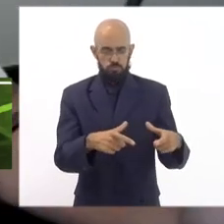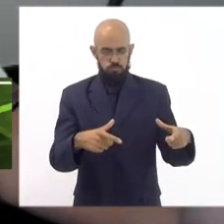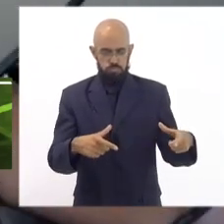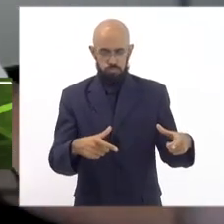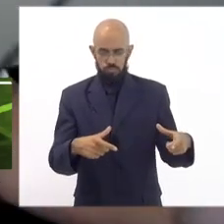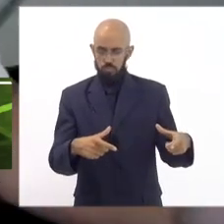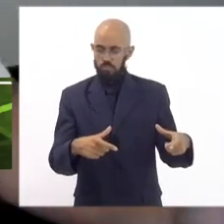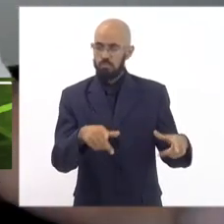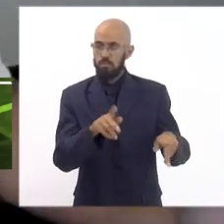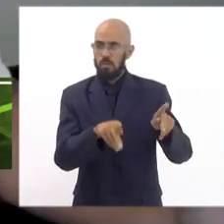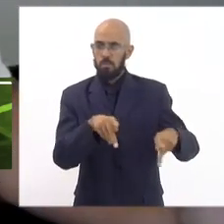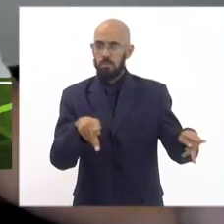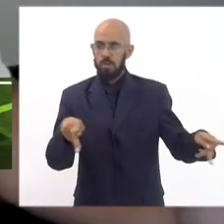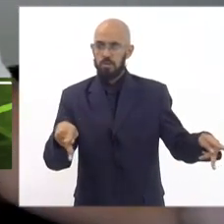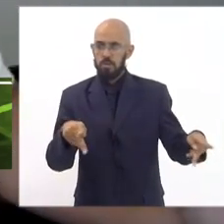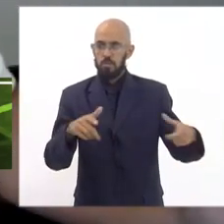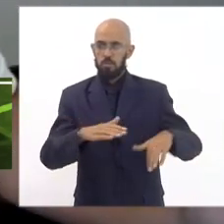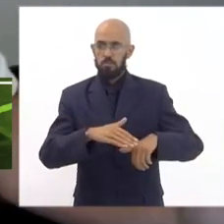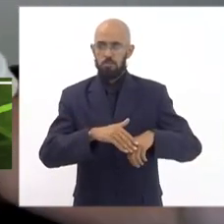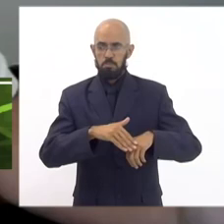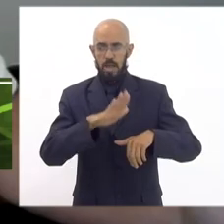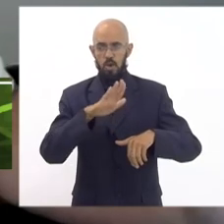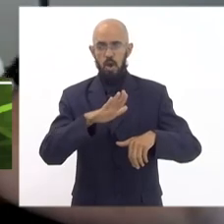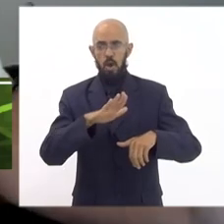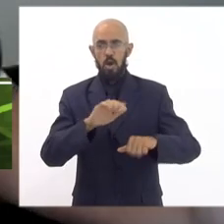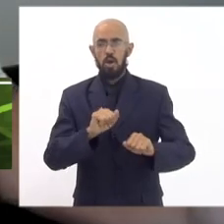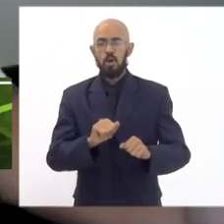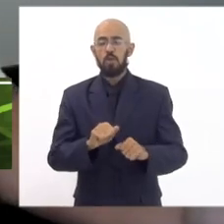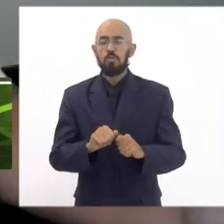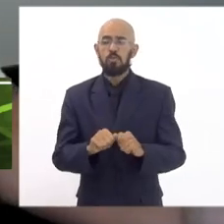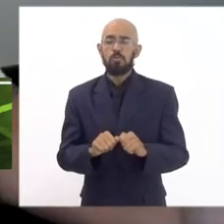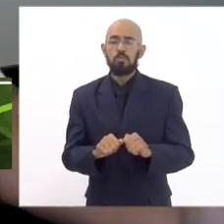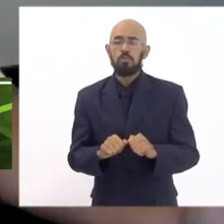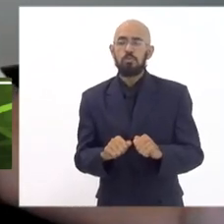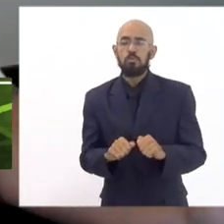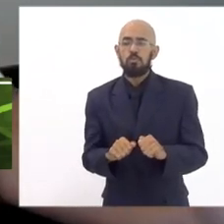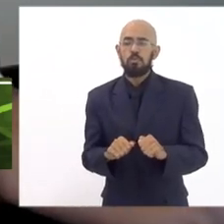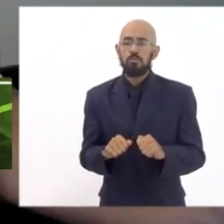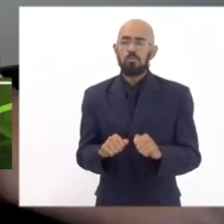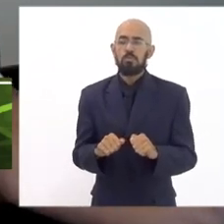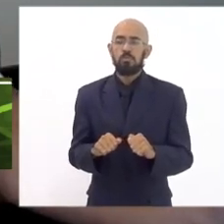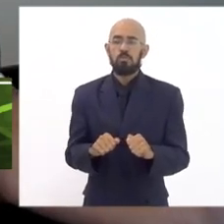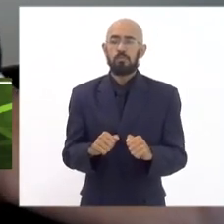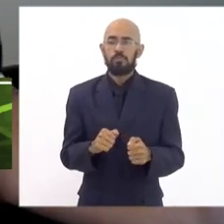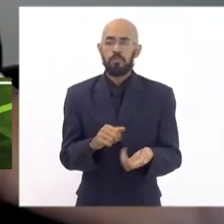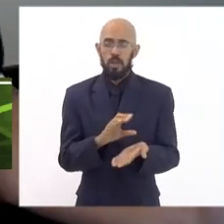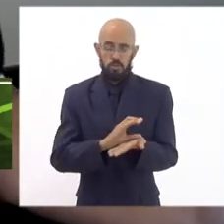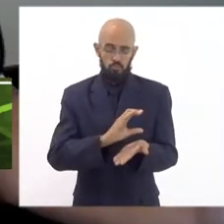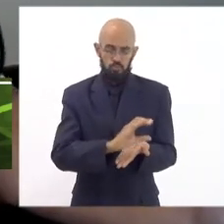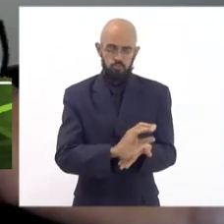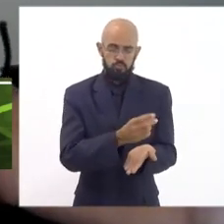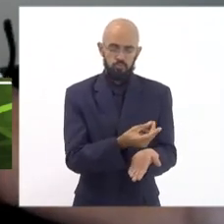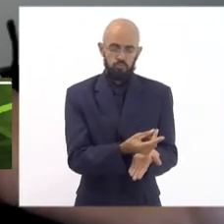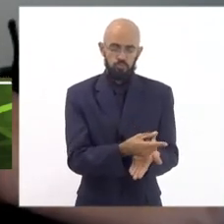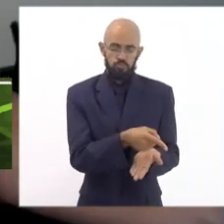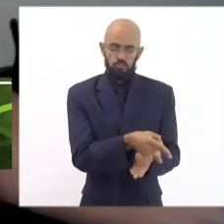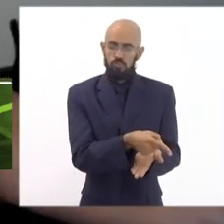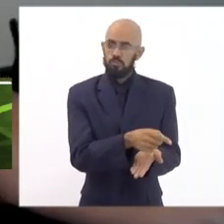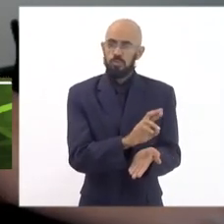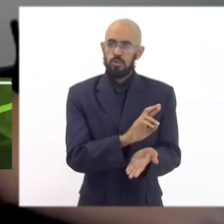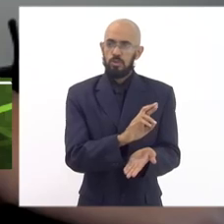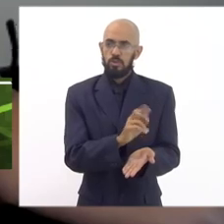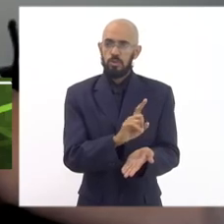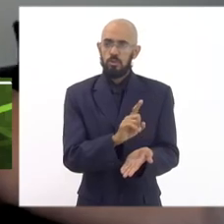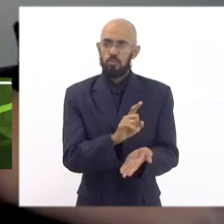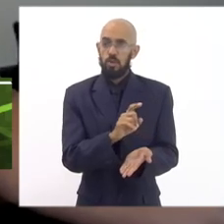estendido para um segmento que amplia, né, o número de beneficiários, como essas fontes de custeio não são